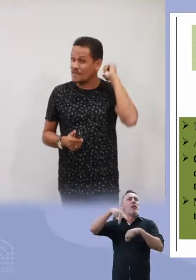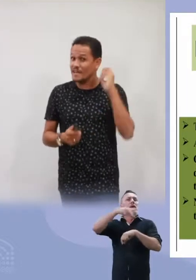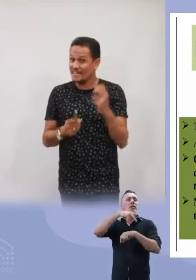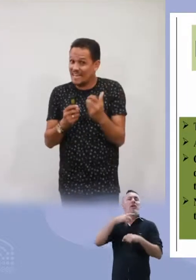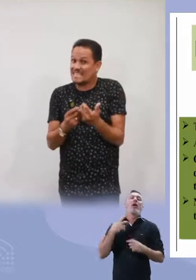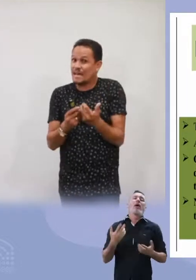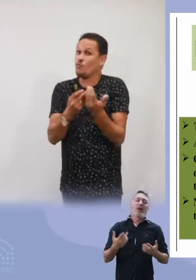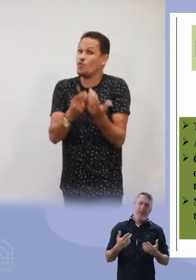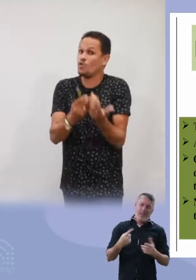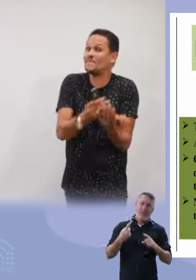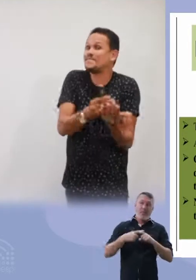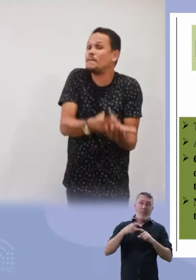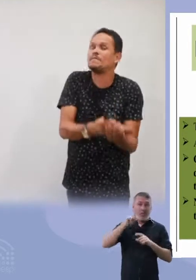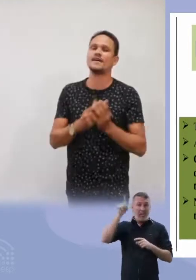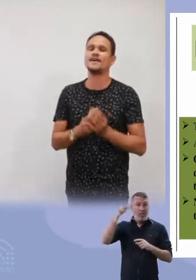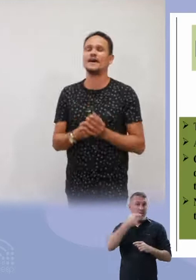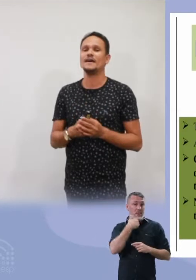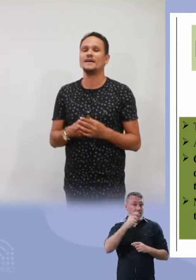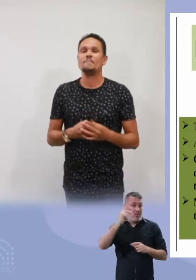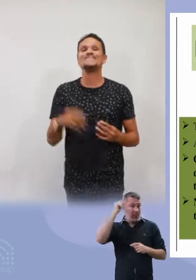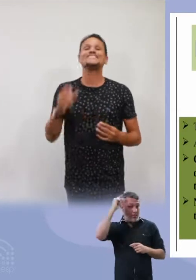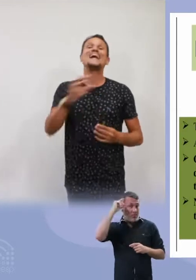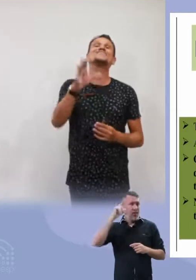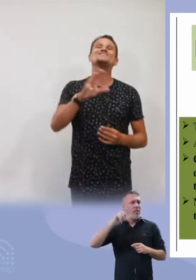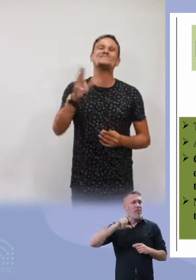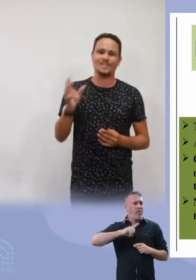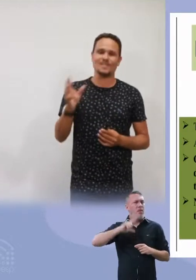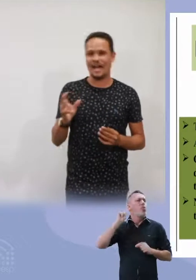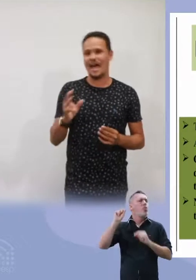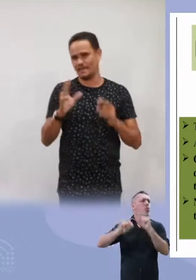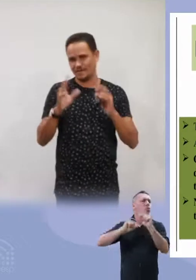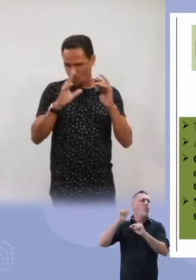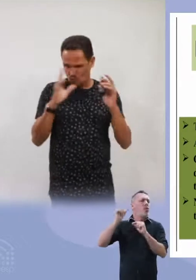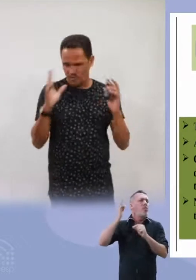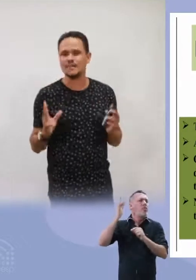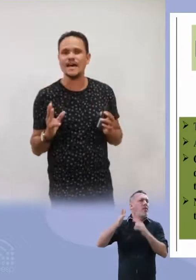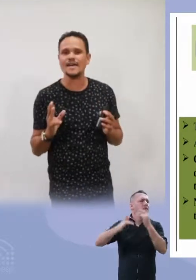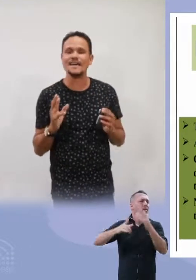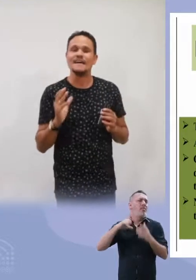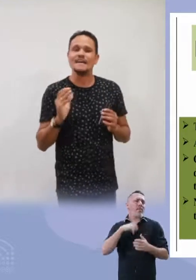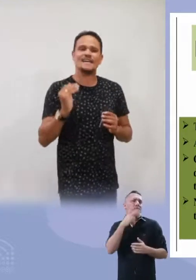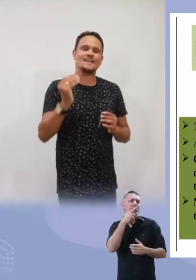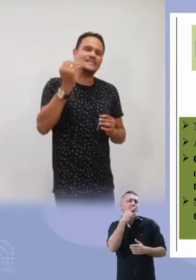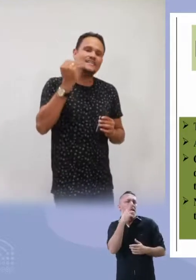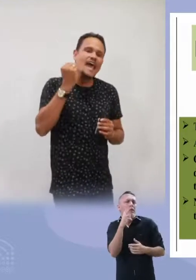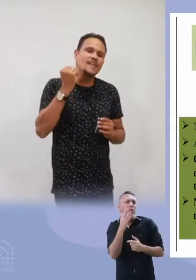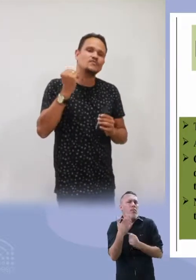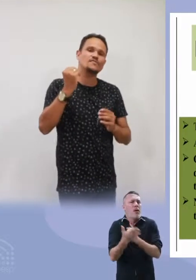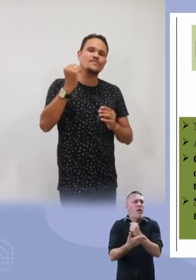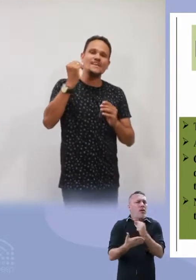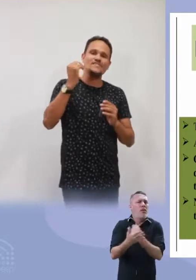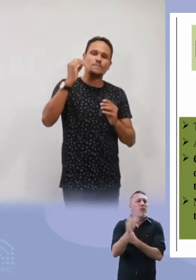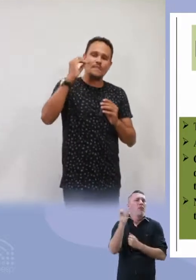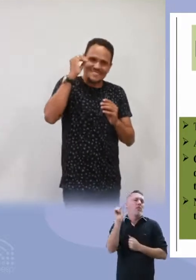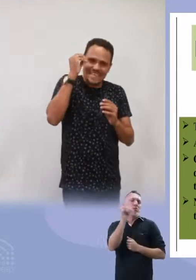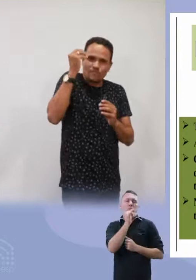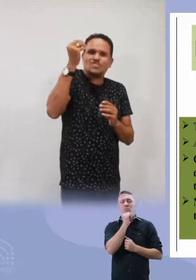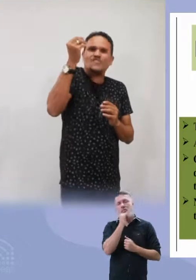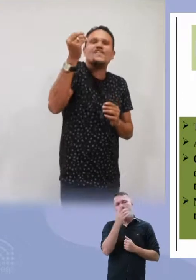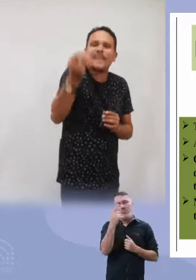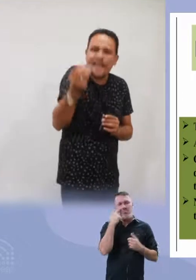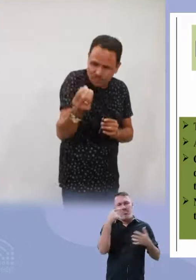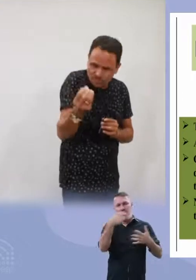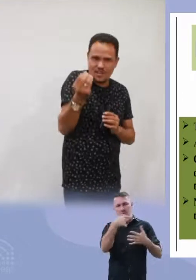vão me interessar muito para ser a primeira. Mas nada disso adiantava, com certeza, se a Inglaterra não tivesse